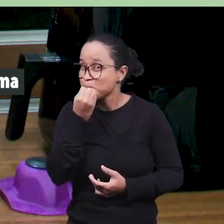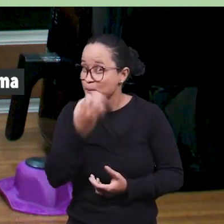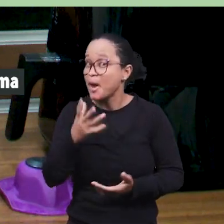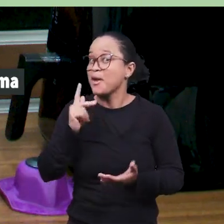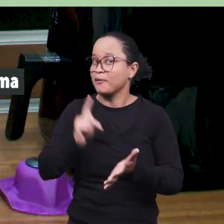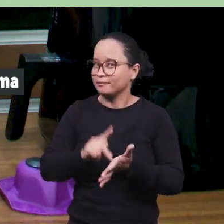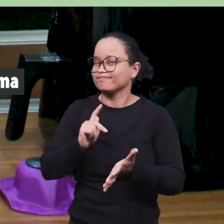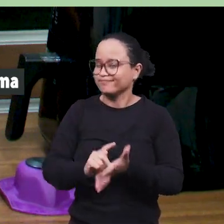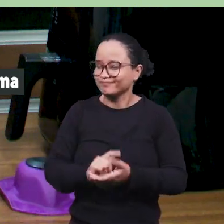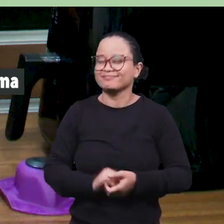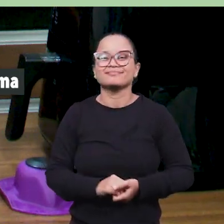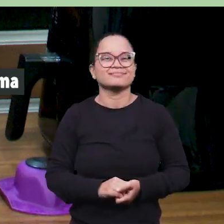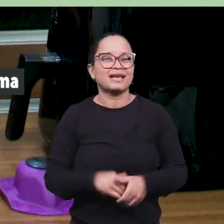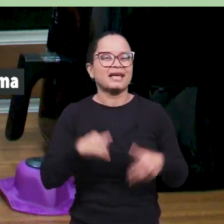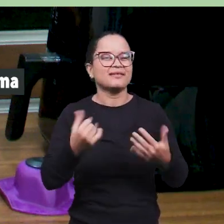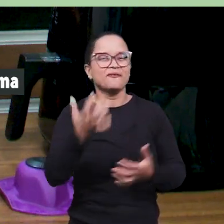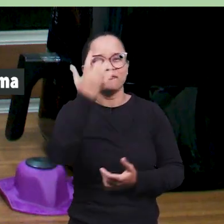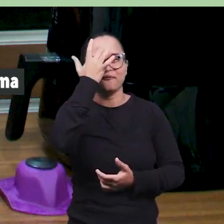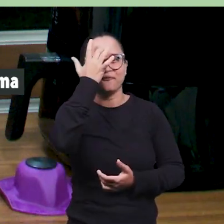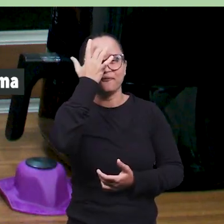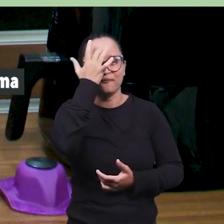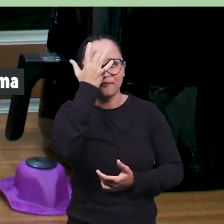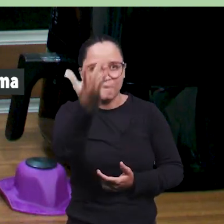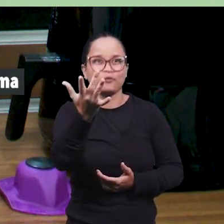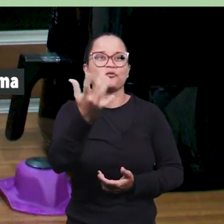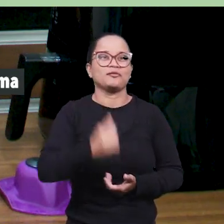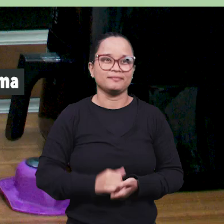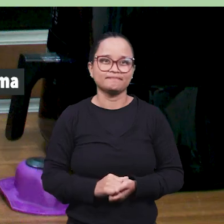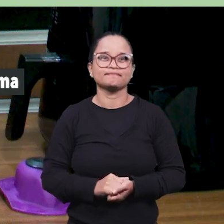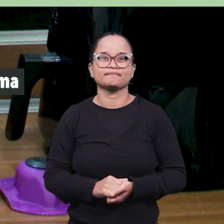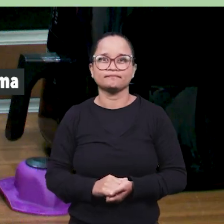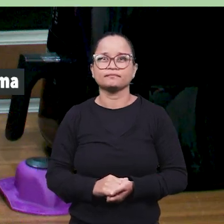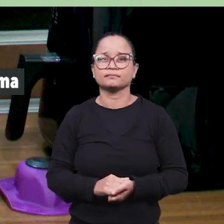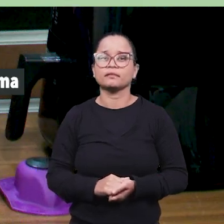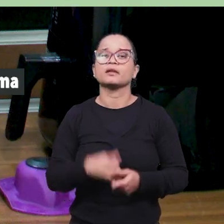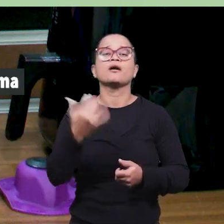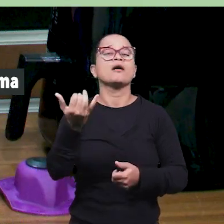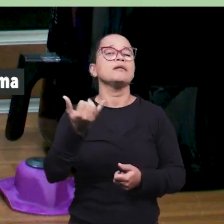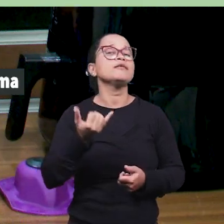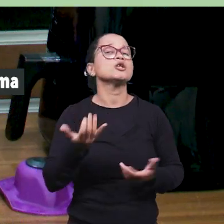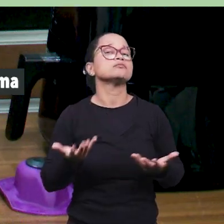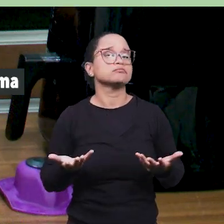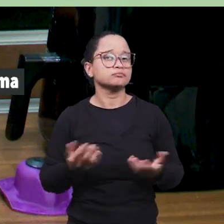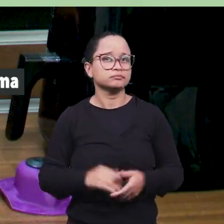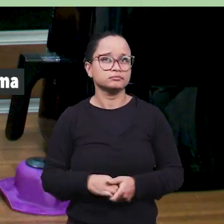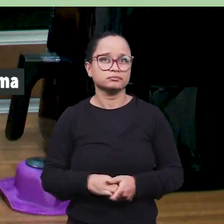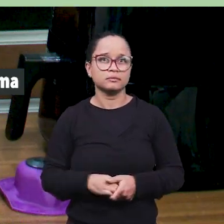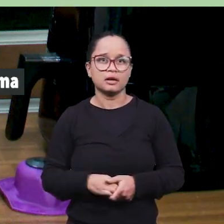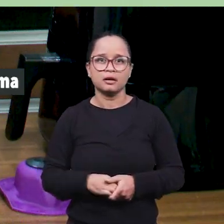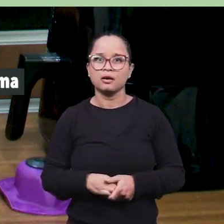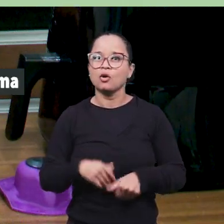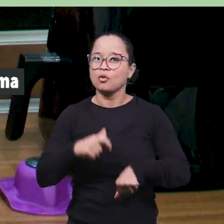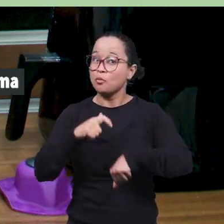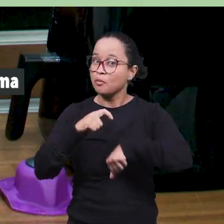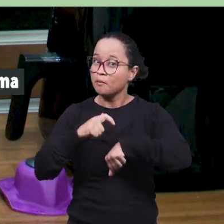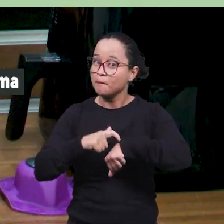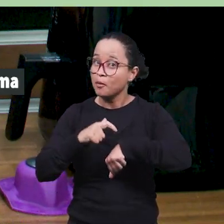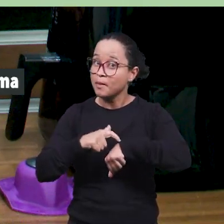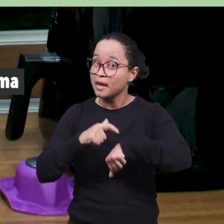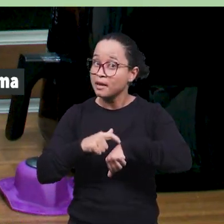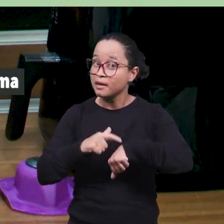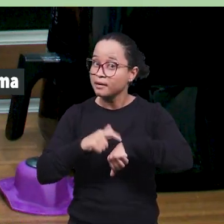Tá? A facilidade, gente. Fala pra mim, na hora de